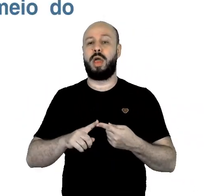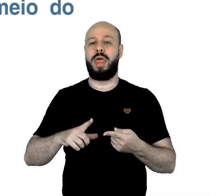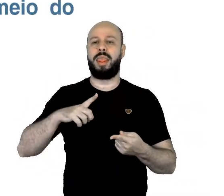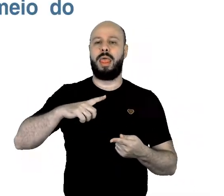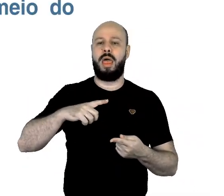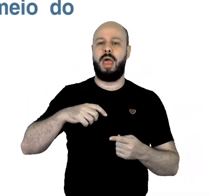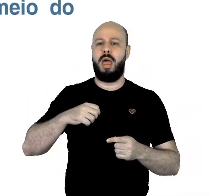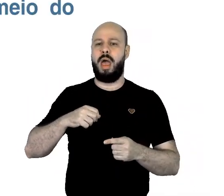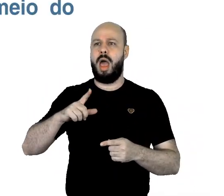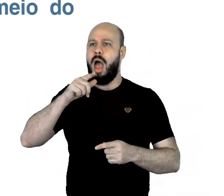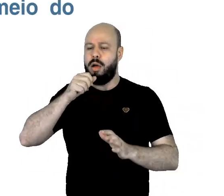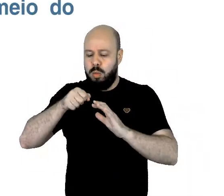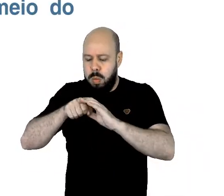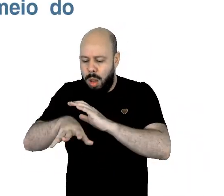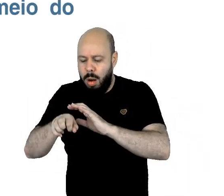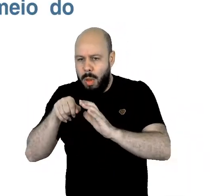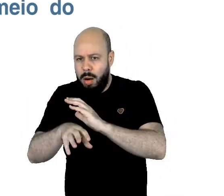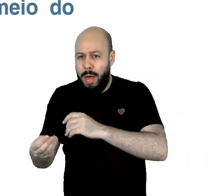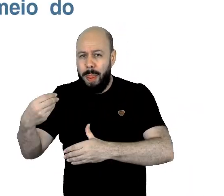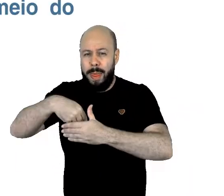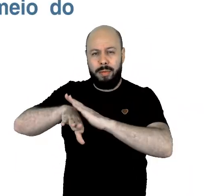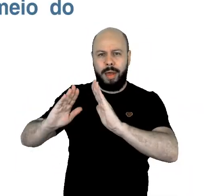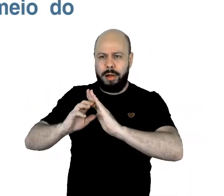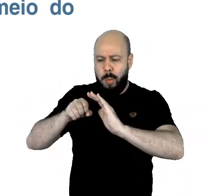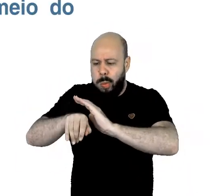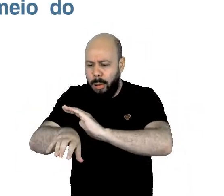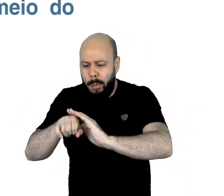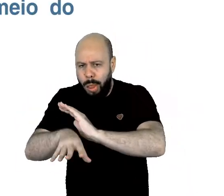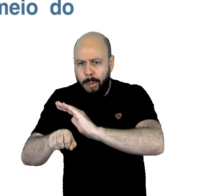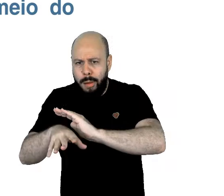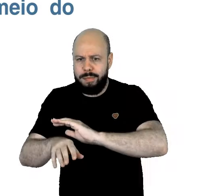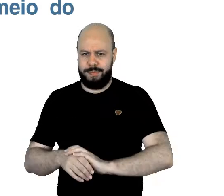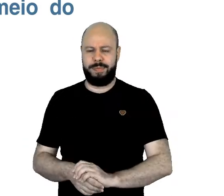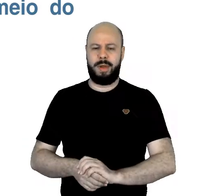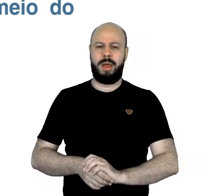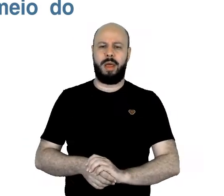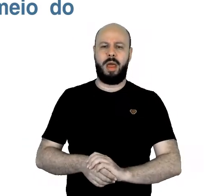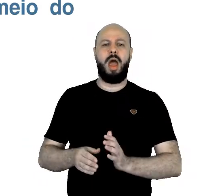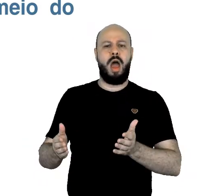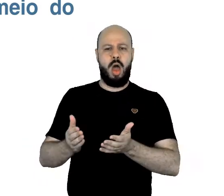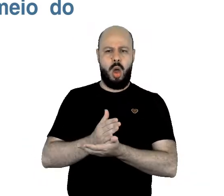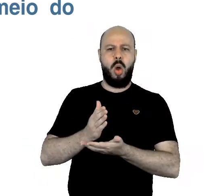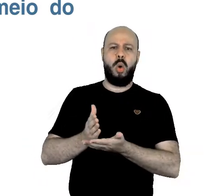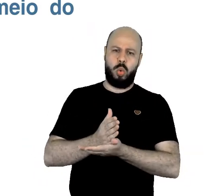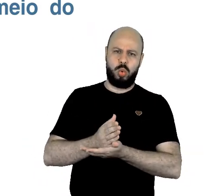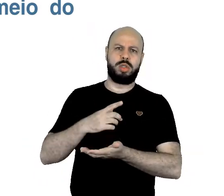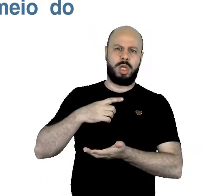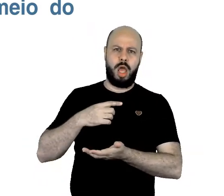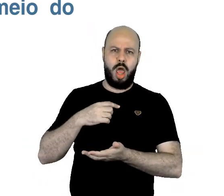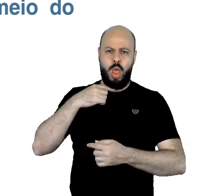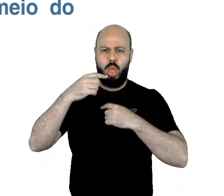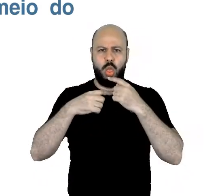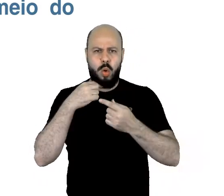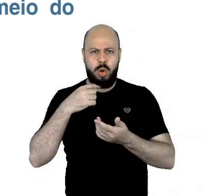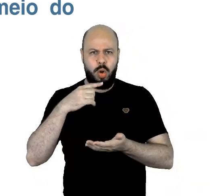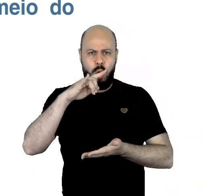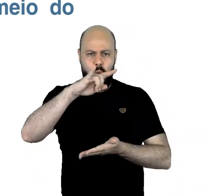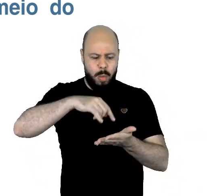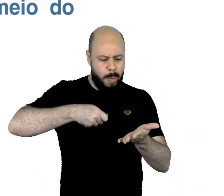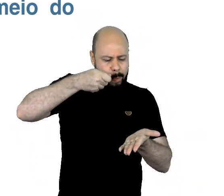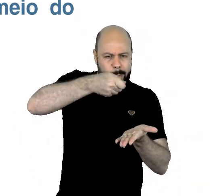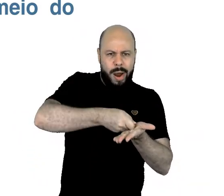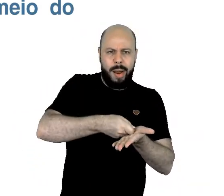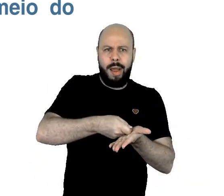de vazamentos internos nos imóveis. Os moradores que tiverem dúvidas nas faturas podem ligar para a empresa